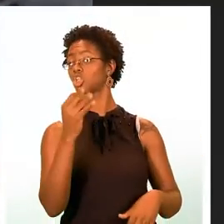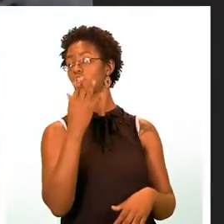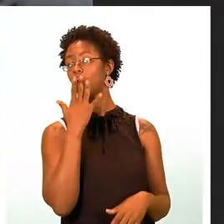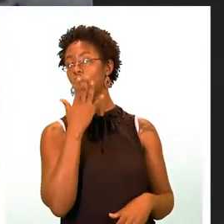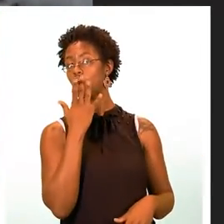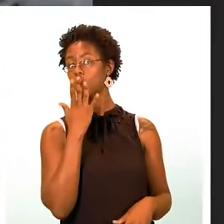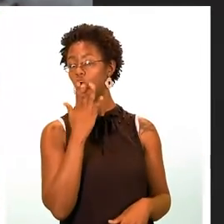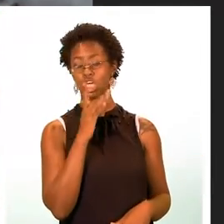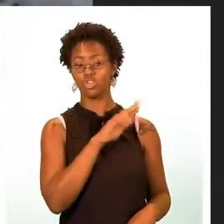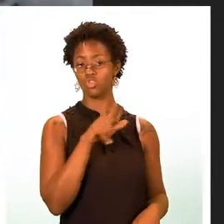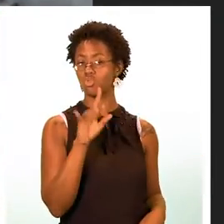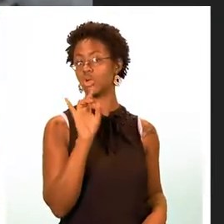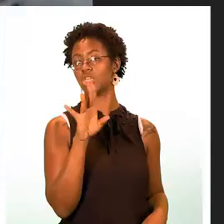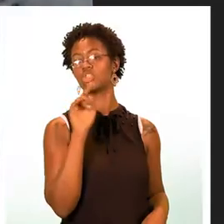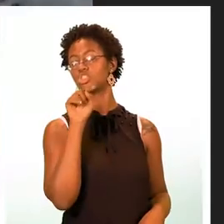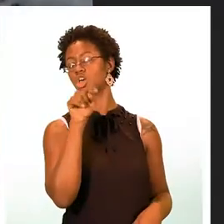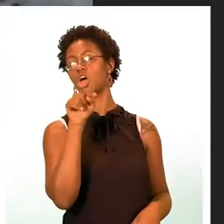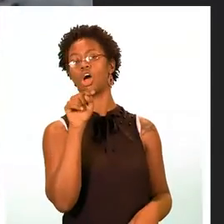todas as cores, viu?